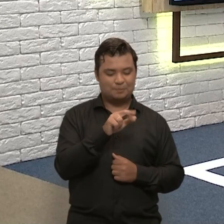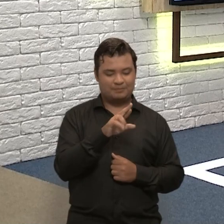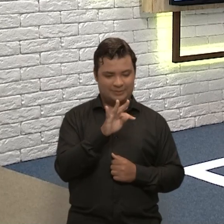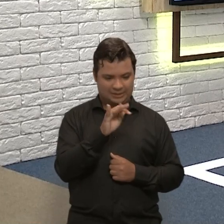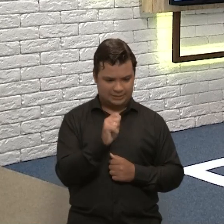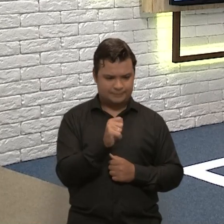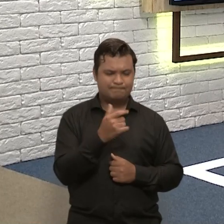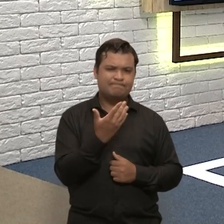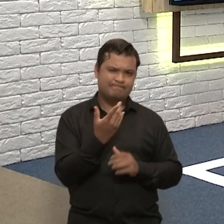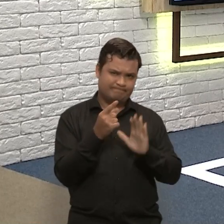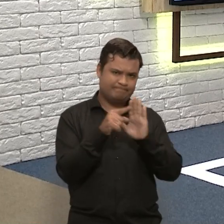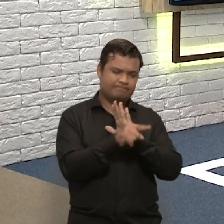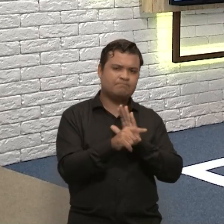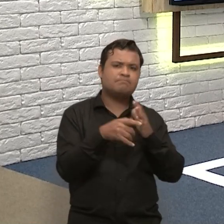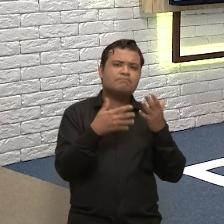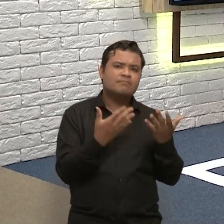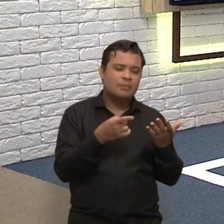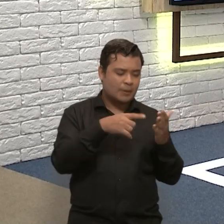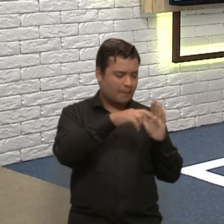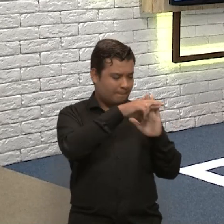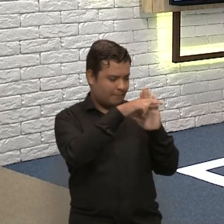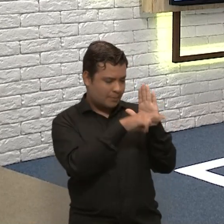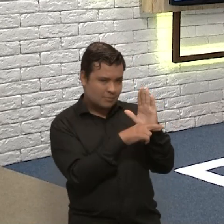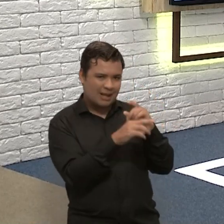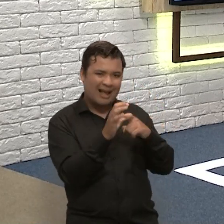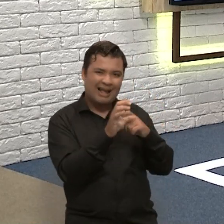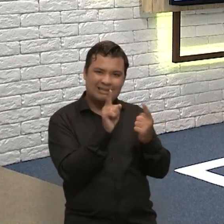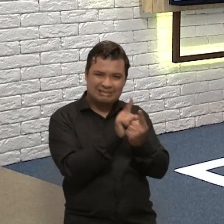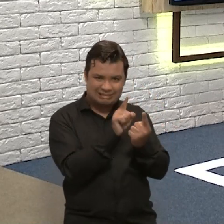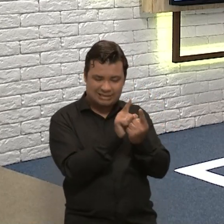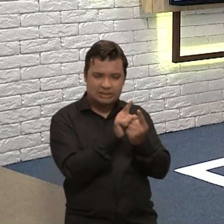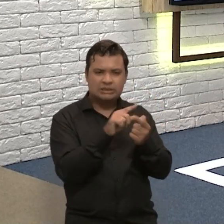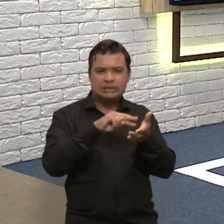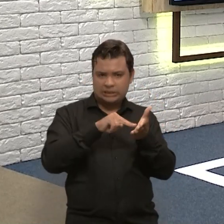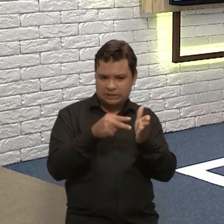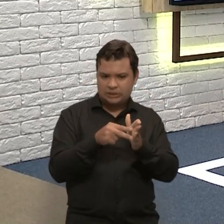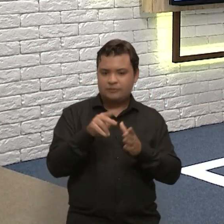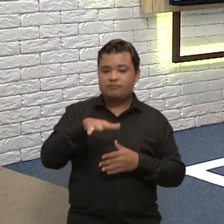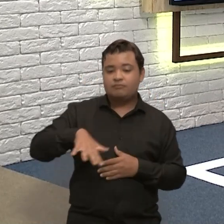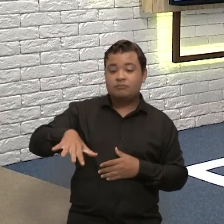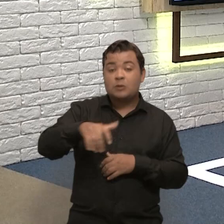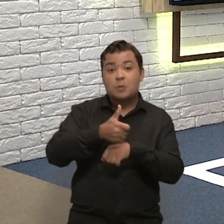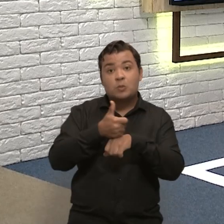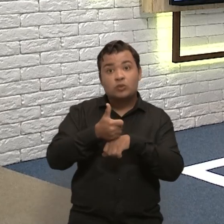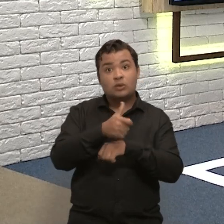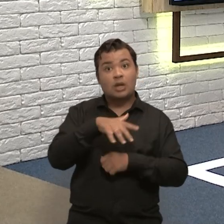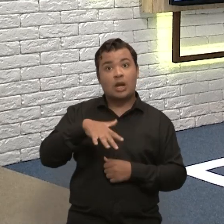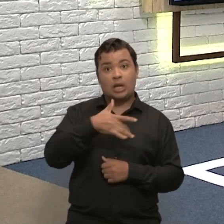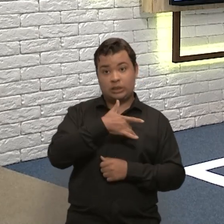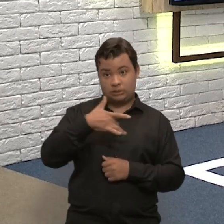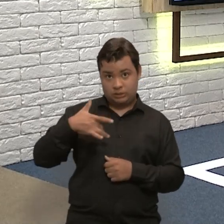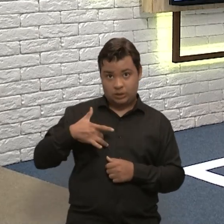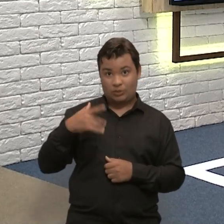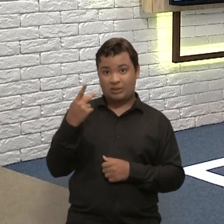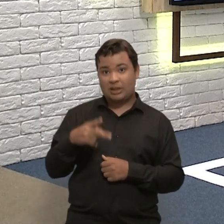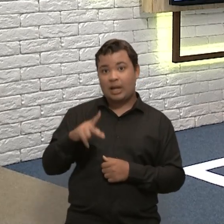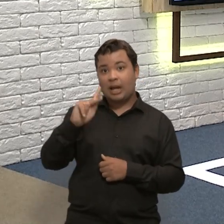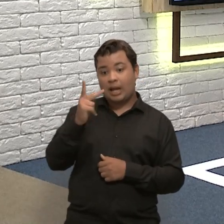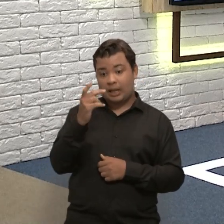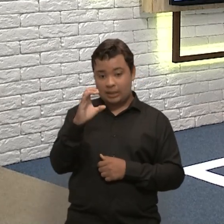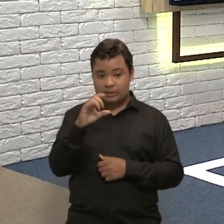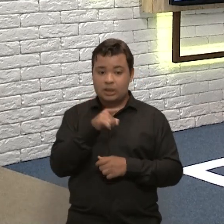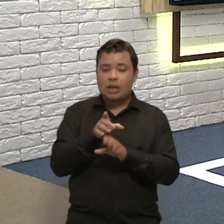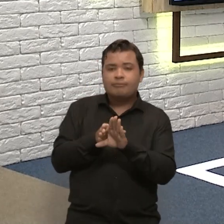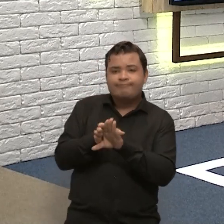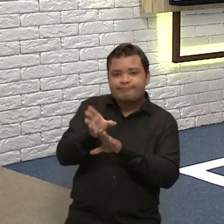que esse protocolo ele vai orientar os profissionais de saúde, os profissionais que trabalham no Hospital das Clínicas, a